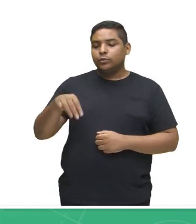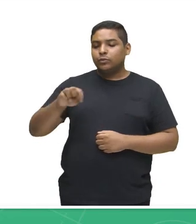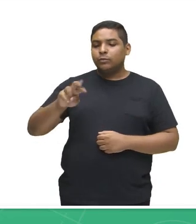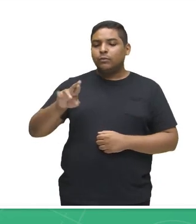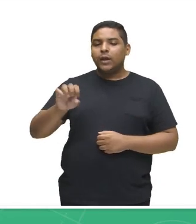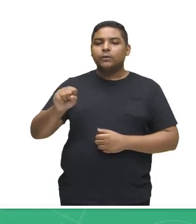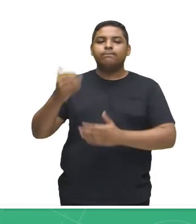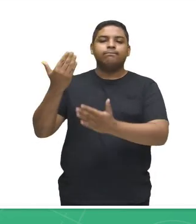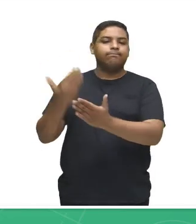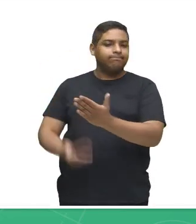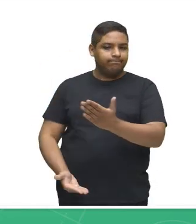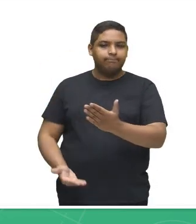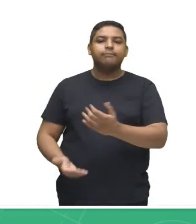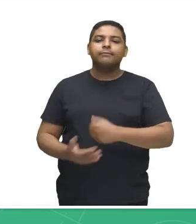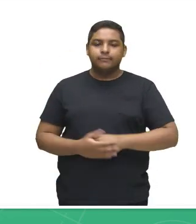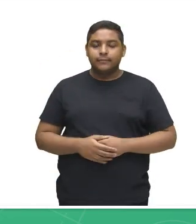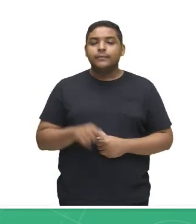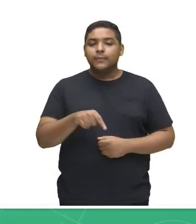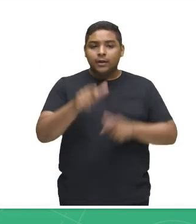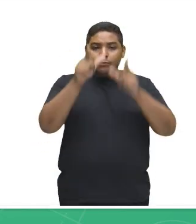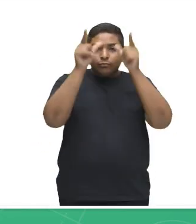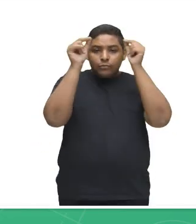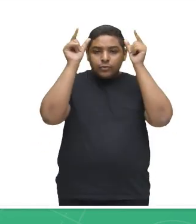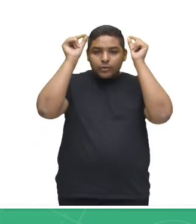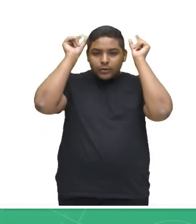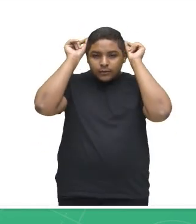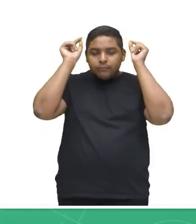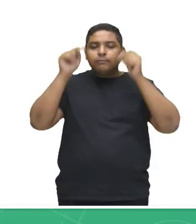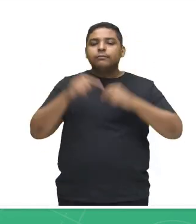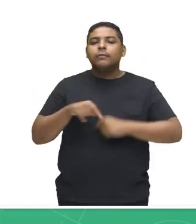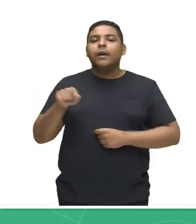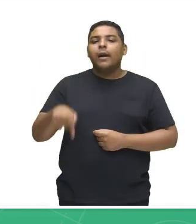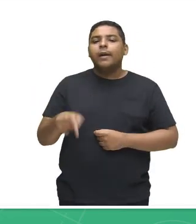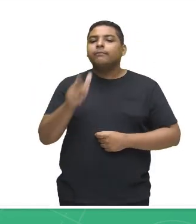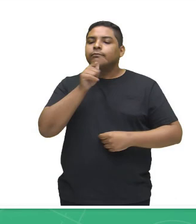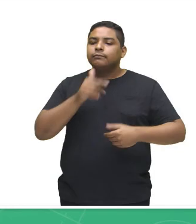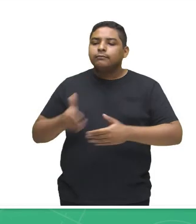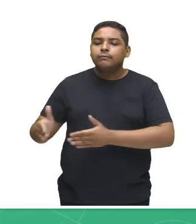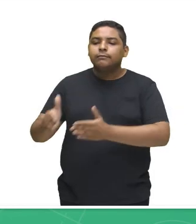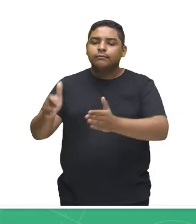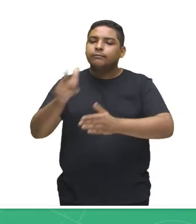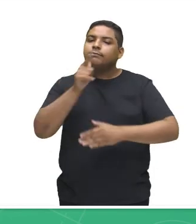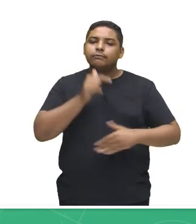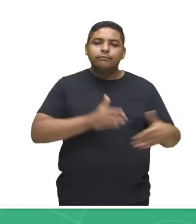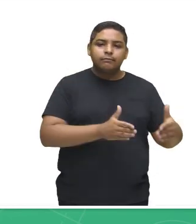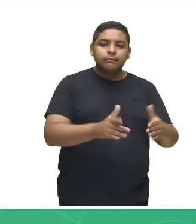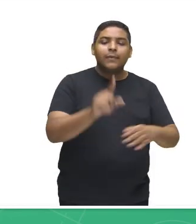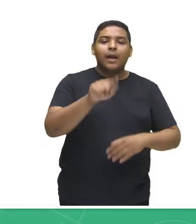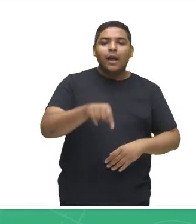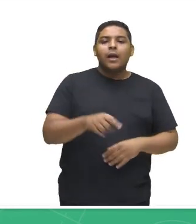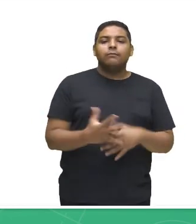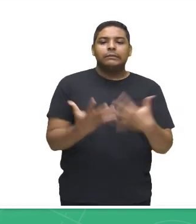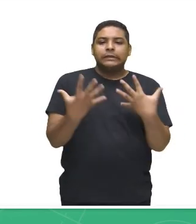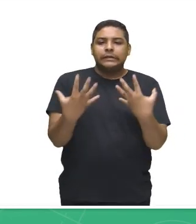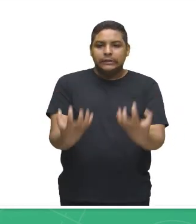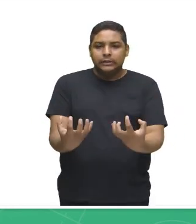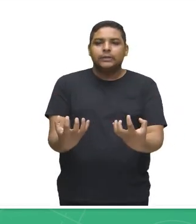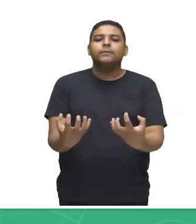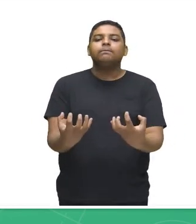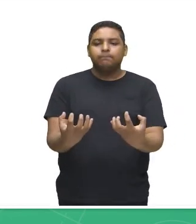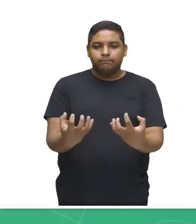gregos disseram, é entre rios ali. Trata-se de uma região desértica localizada entre os rios Tigres e Eufrates. Nos